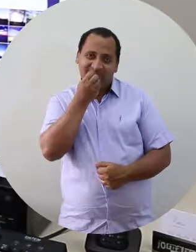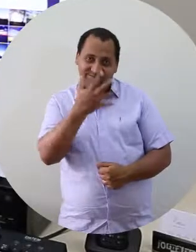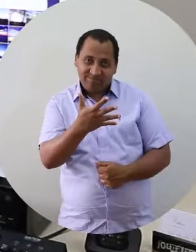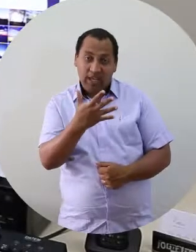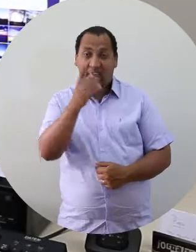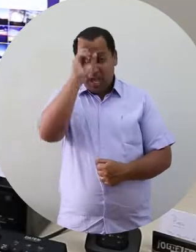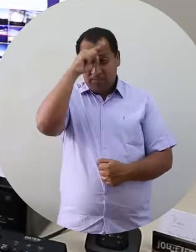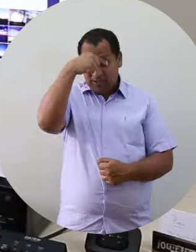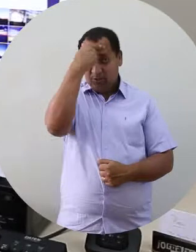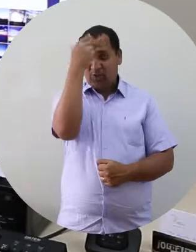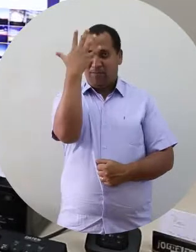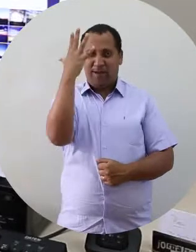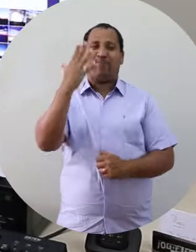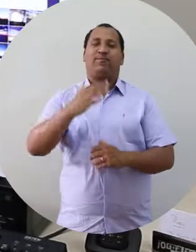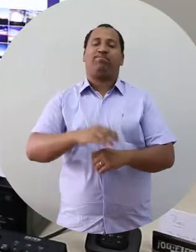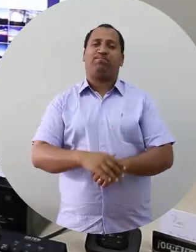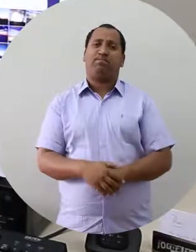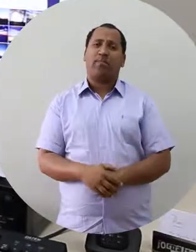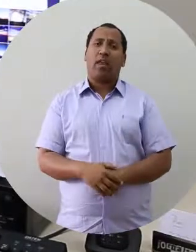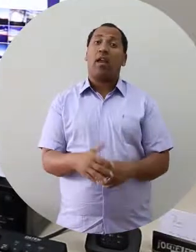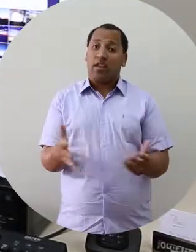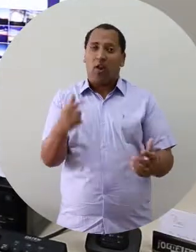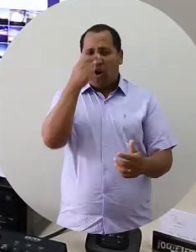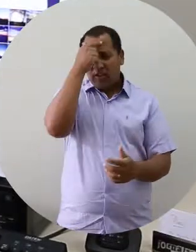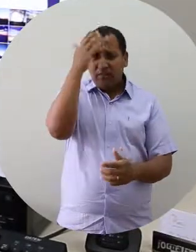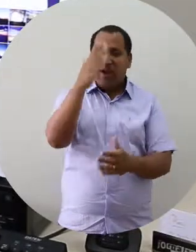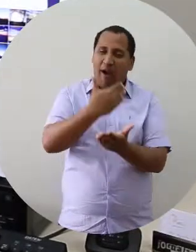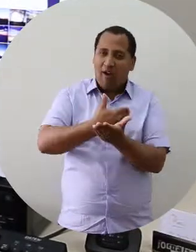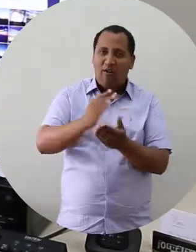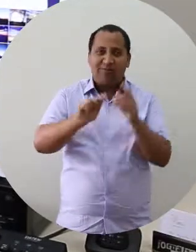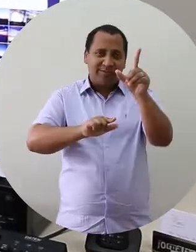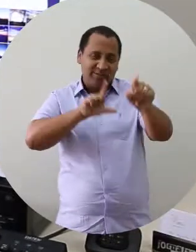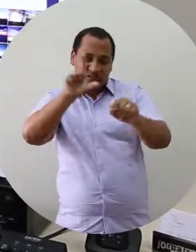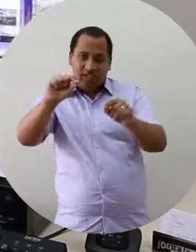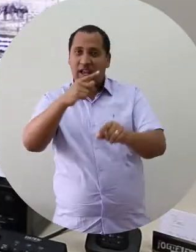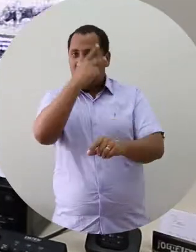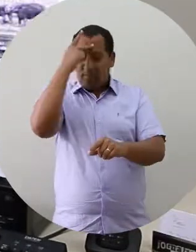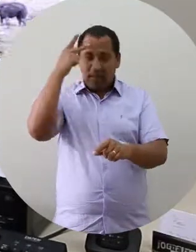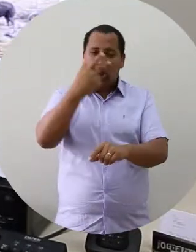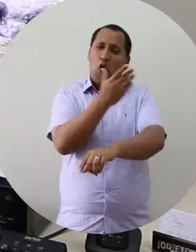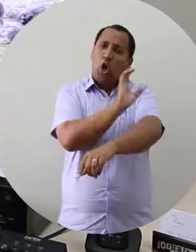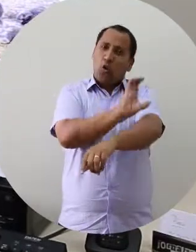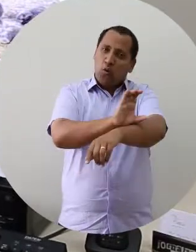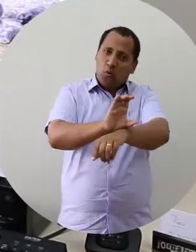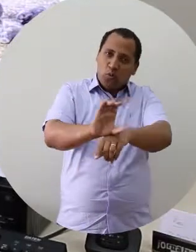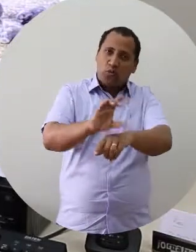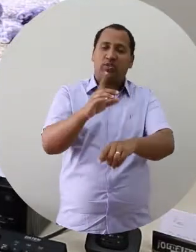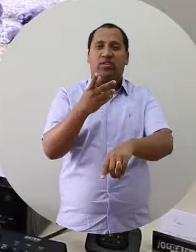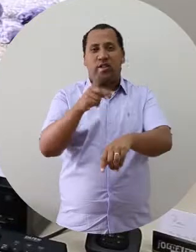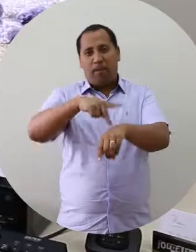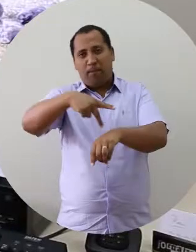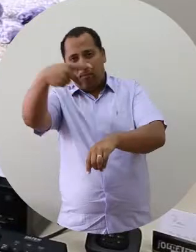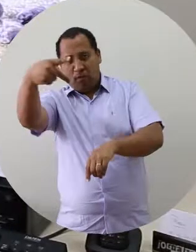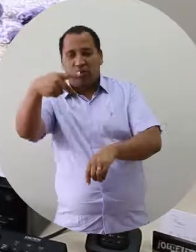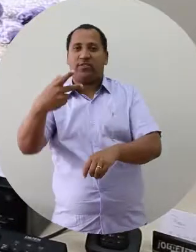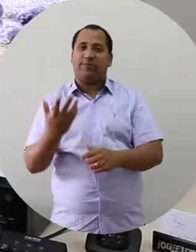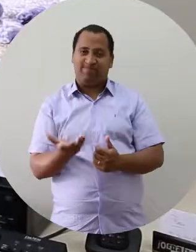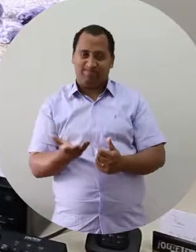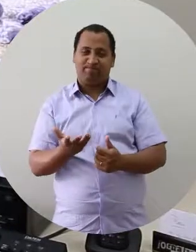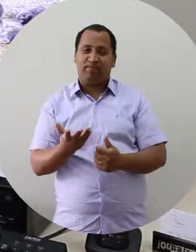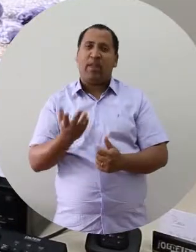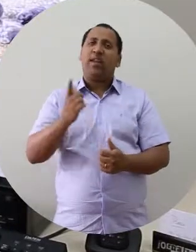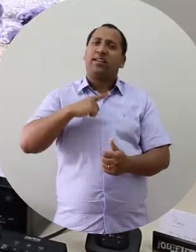Olá, esse é o Minuto Unipampa. A Unipampa está com processos seletivos abertos para cursos de pós-graduação na modalidade Lato